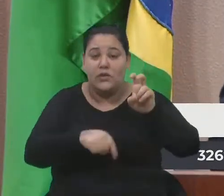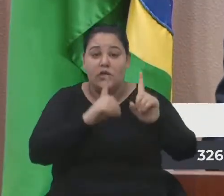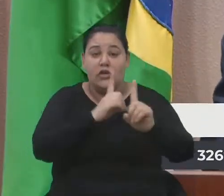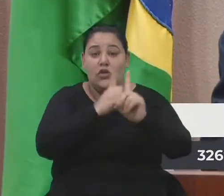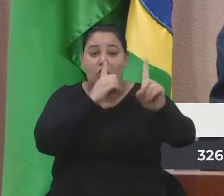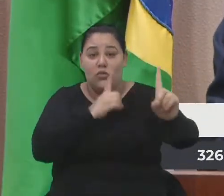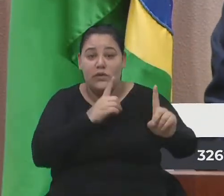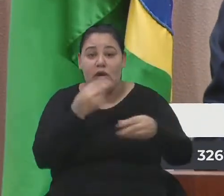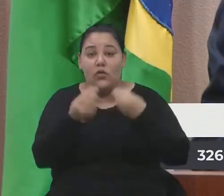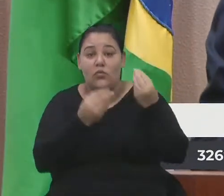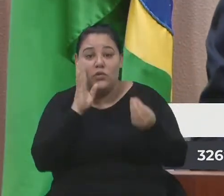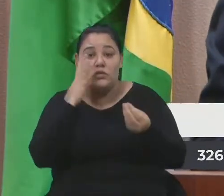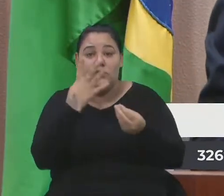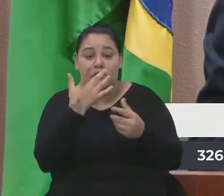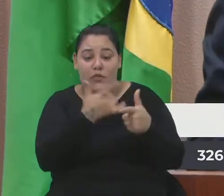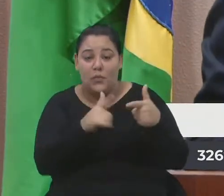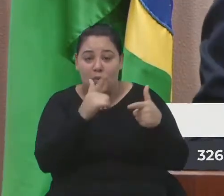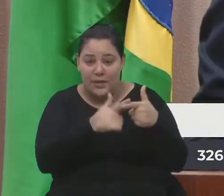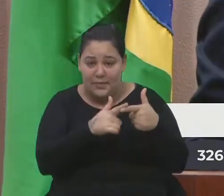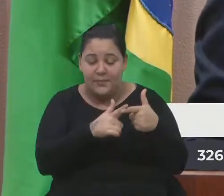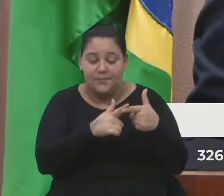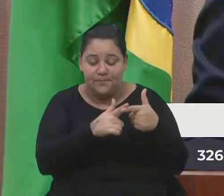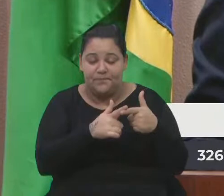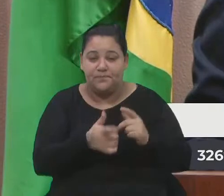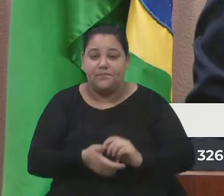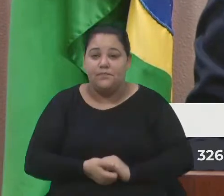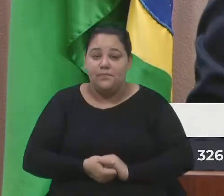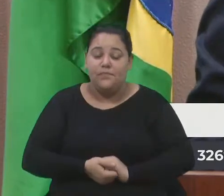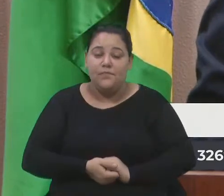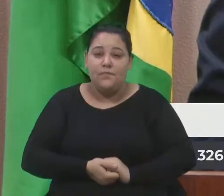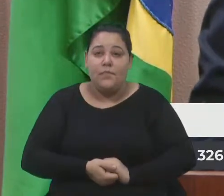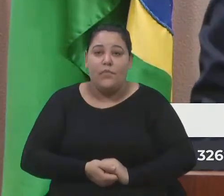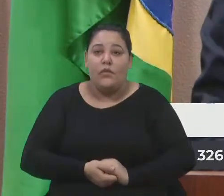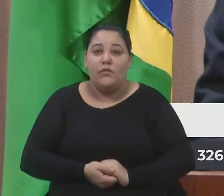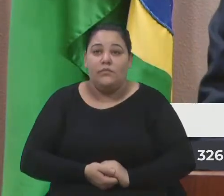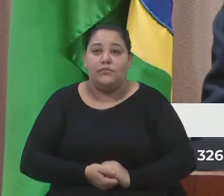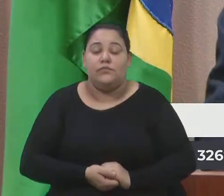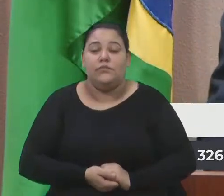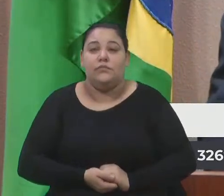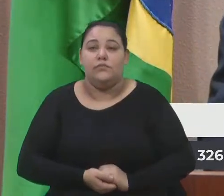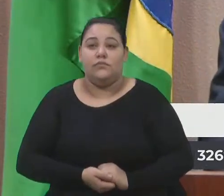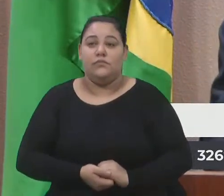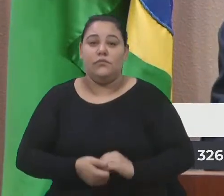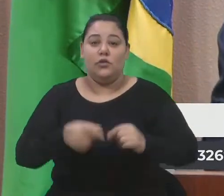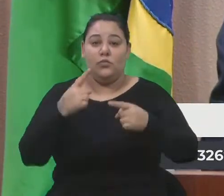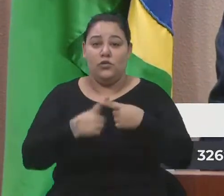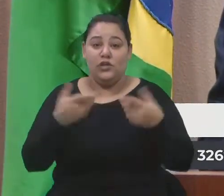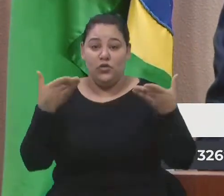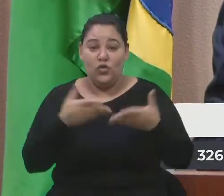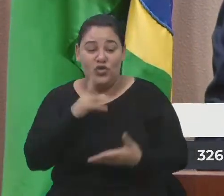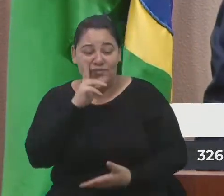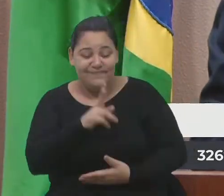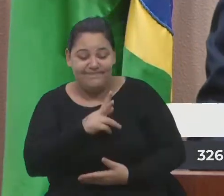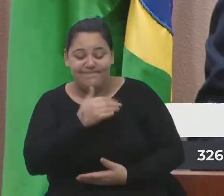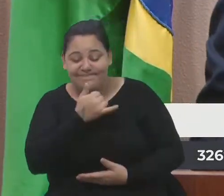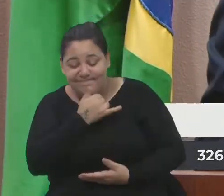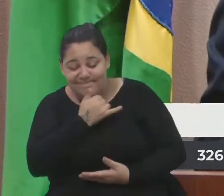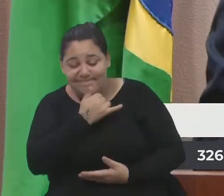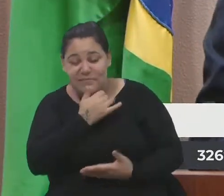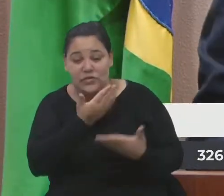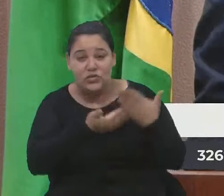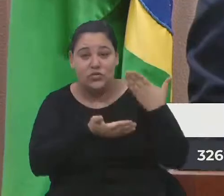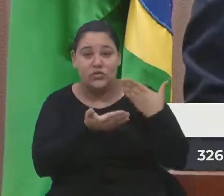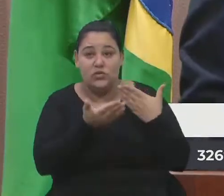denominador comum para solucionar este problema. Porque hoje eu vejo, infelizmente, todos